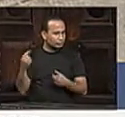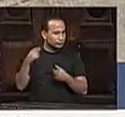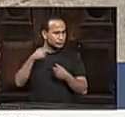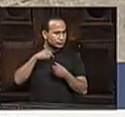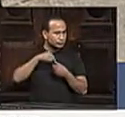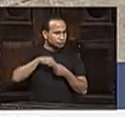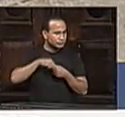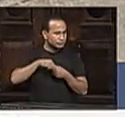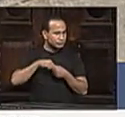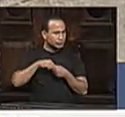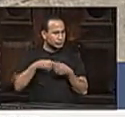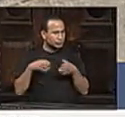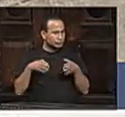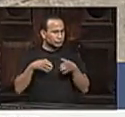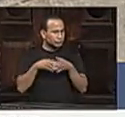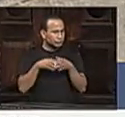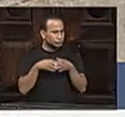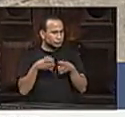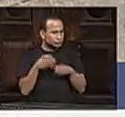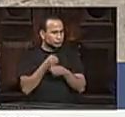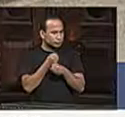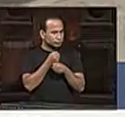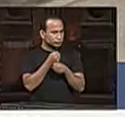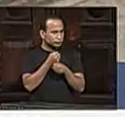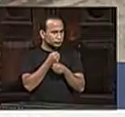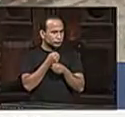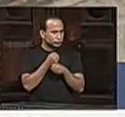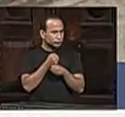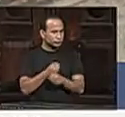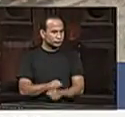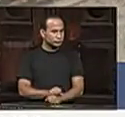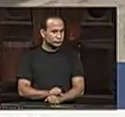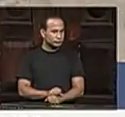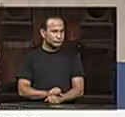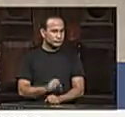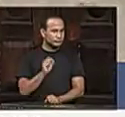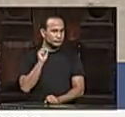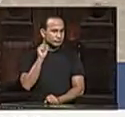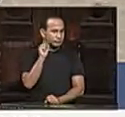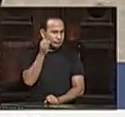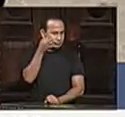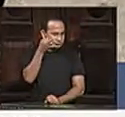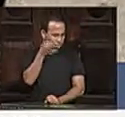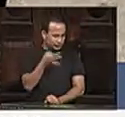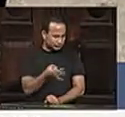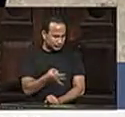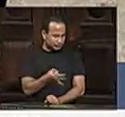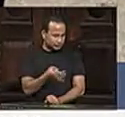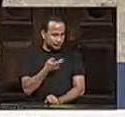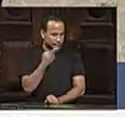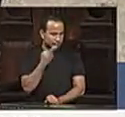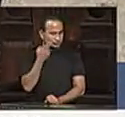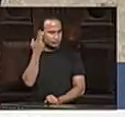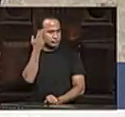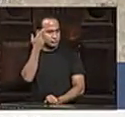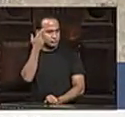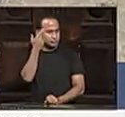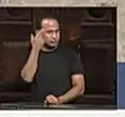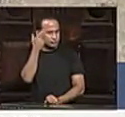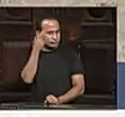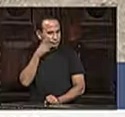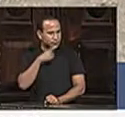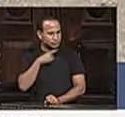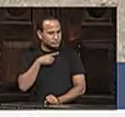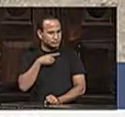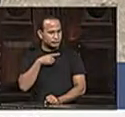parecer do Tribunal de Contas que afirmava, naturalmente com dados, que